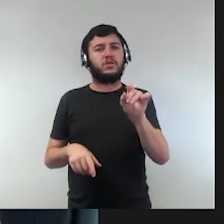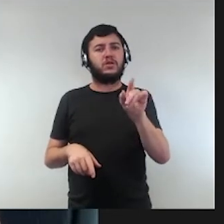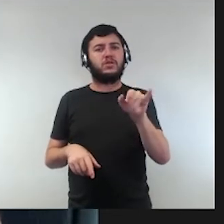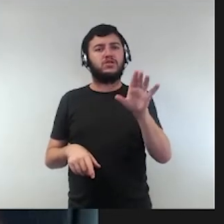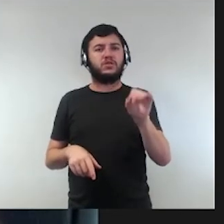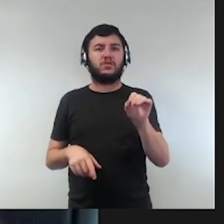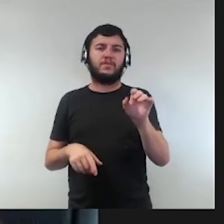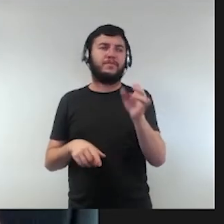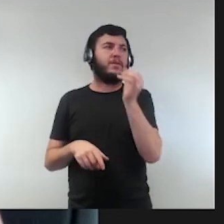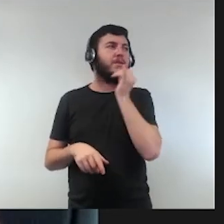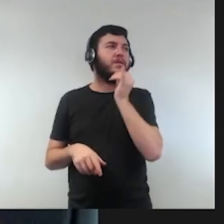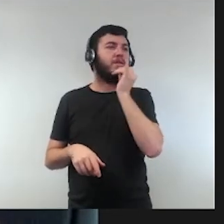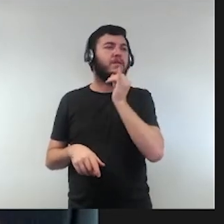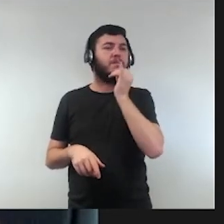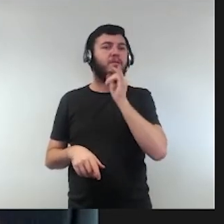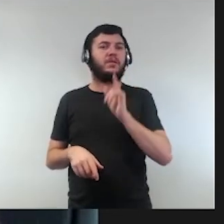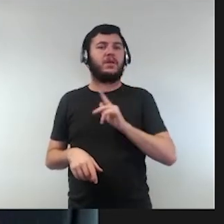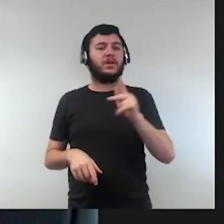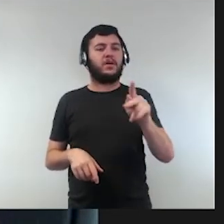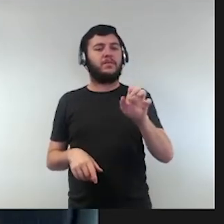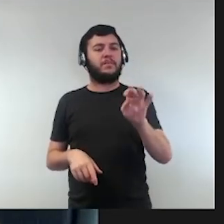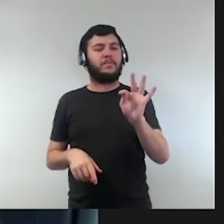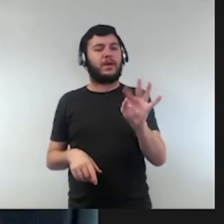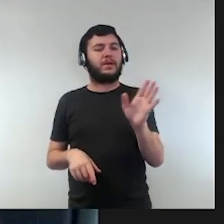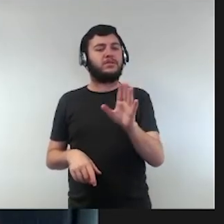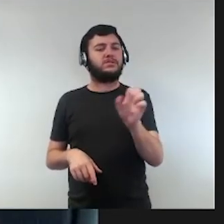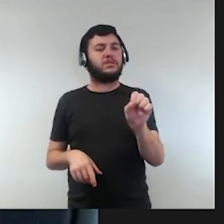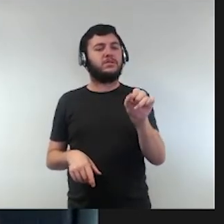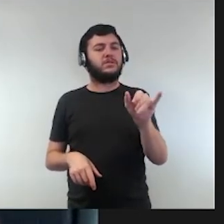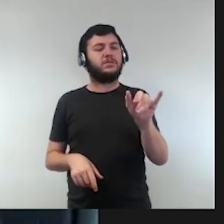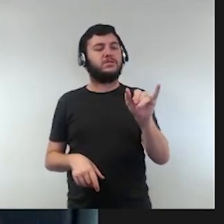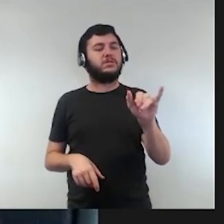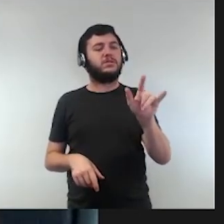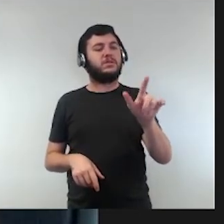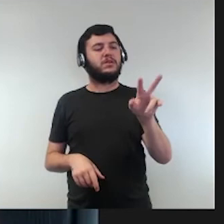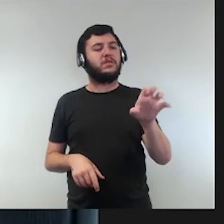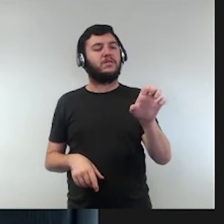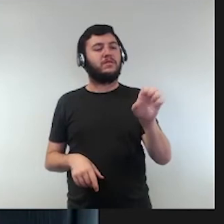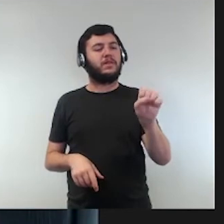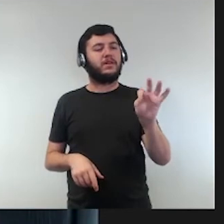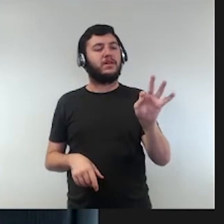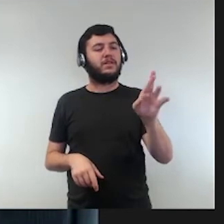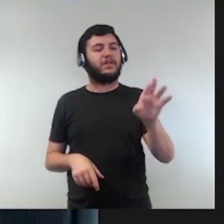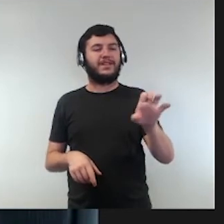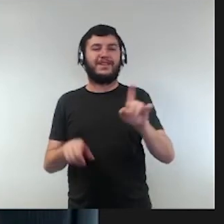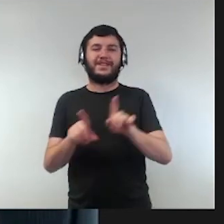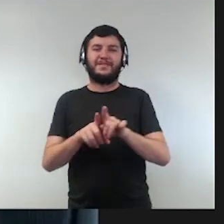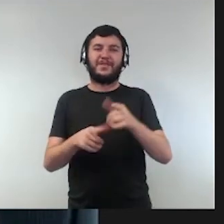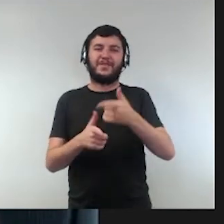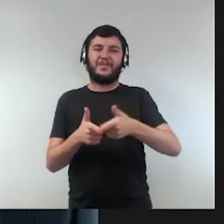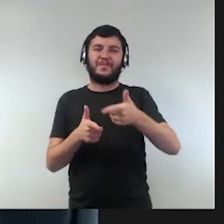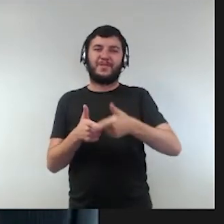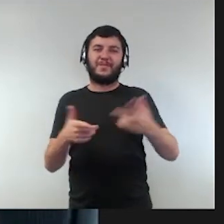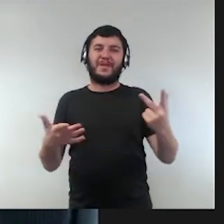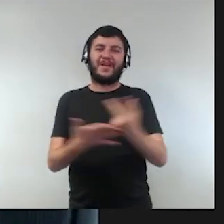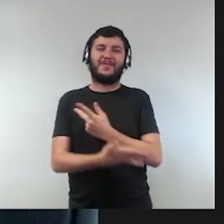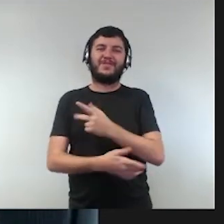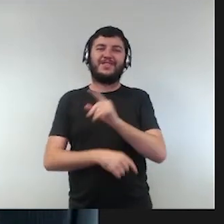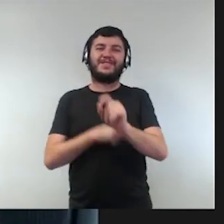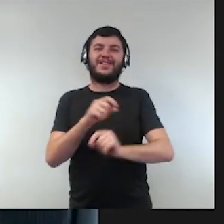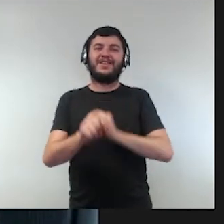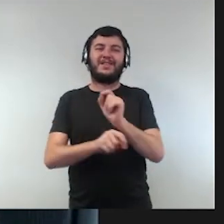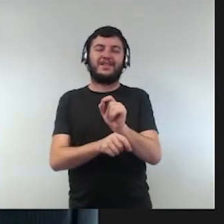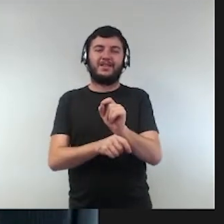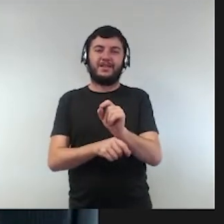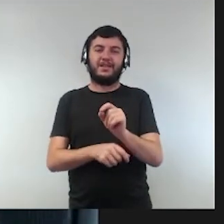Pet Silvestre. Então, nós temos aí um problema que também vem acontecendo com frequência, que